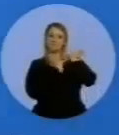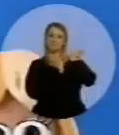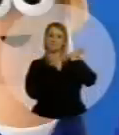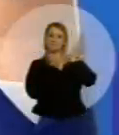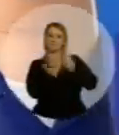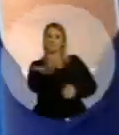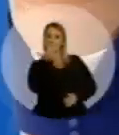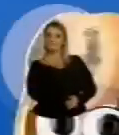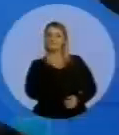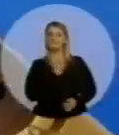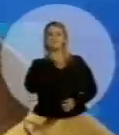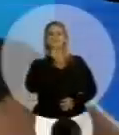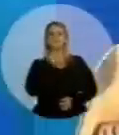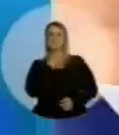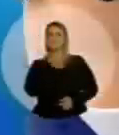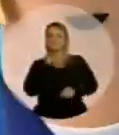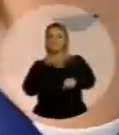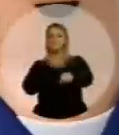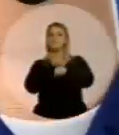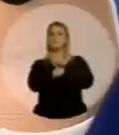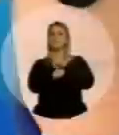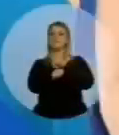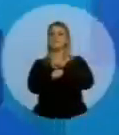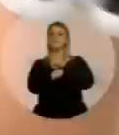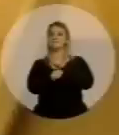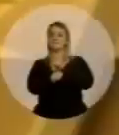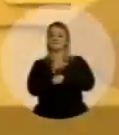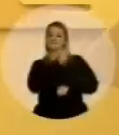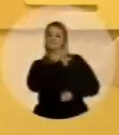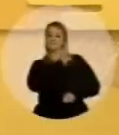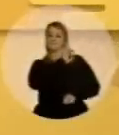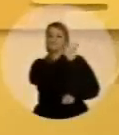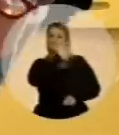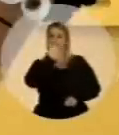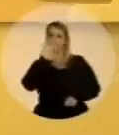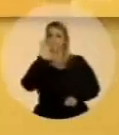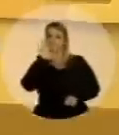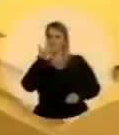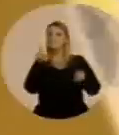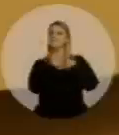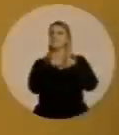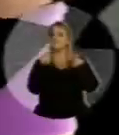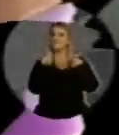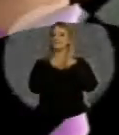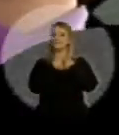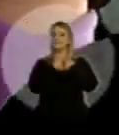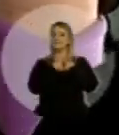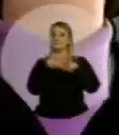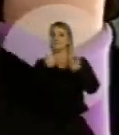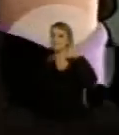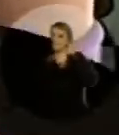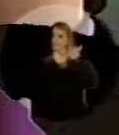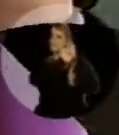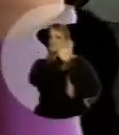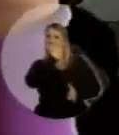pra biometria, vem, não pode faltar ninguém. Viu só? Não pode faltar ninguém. A cidadania está na ponta